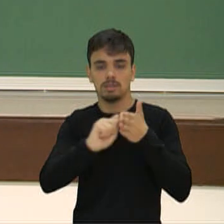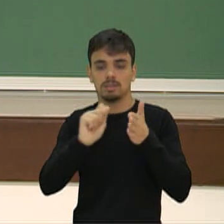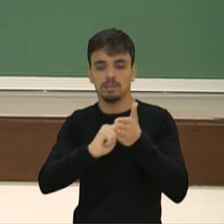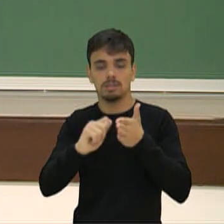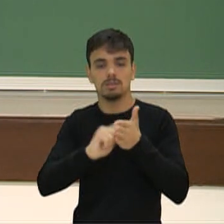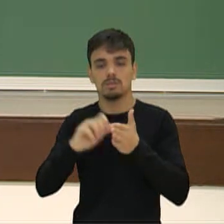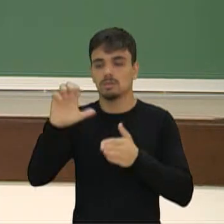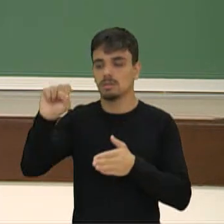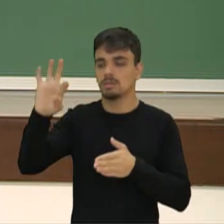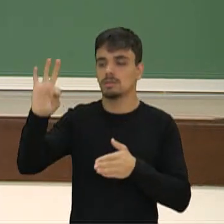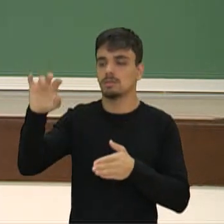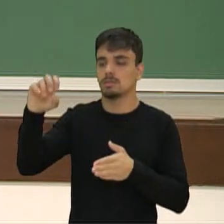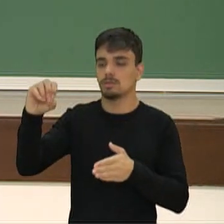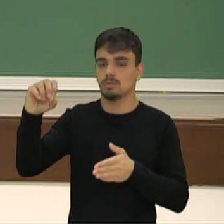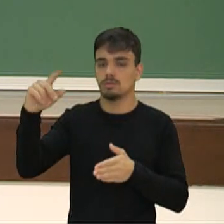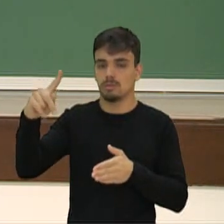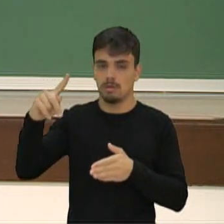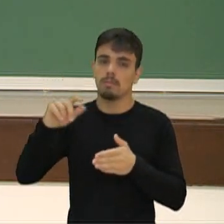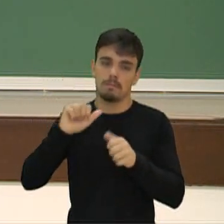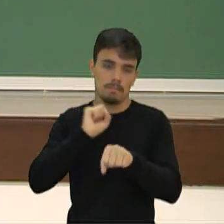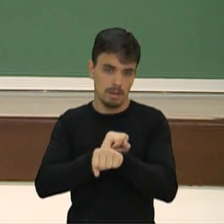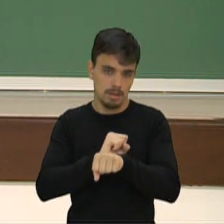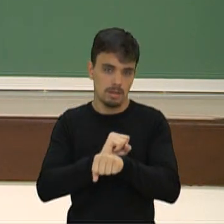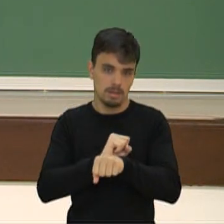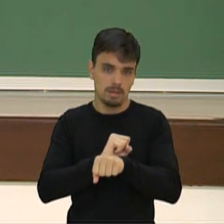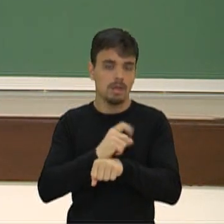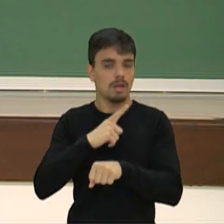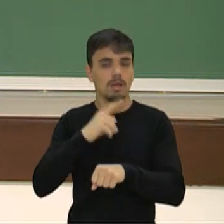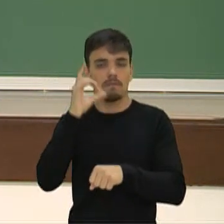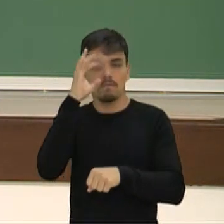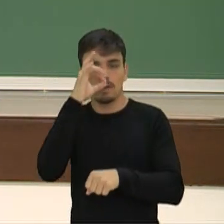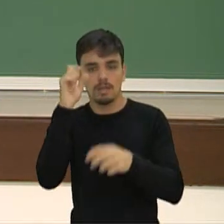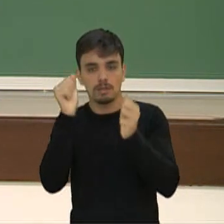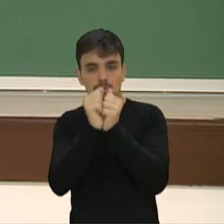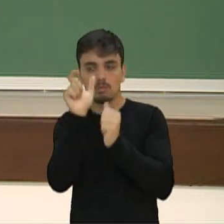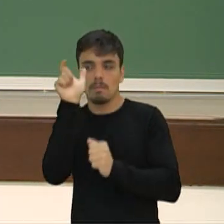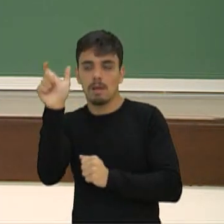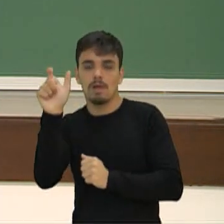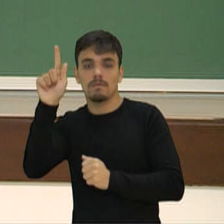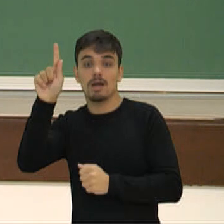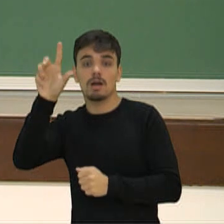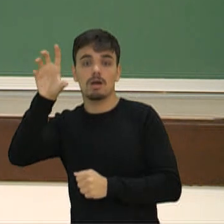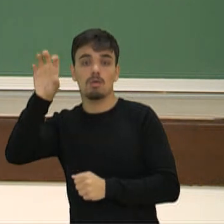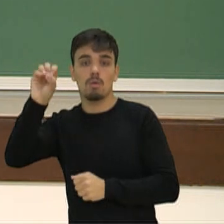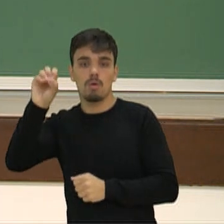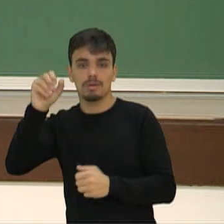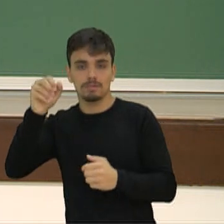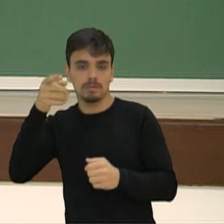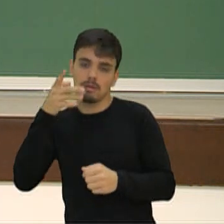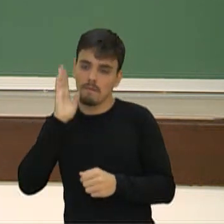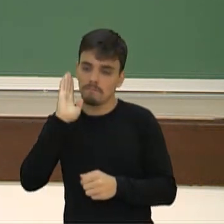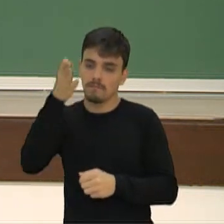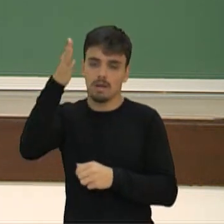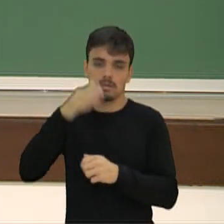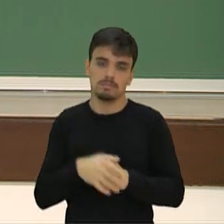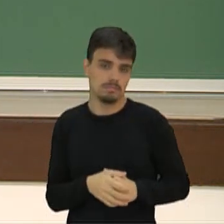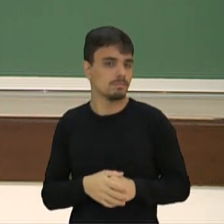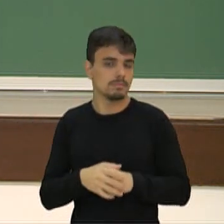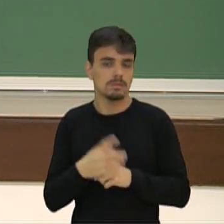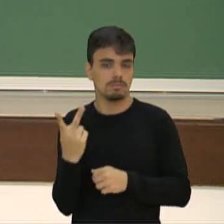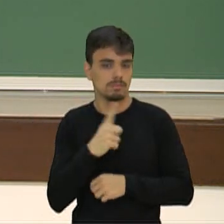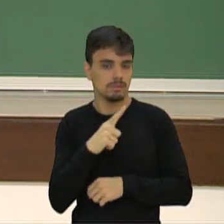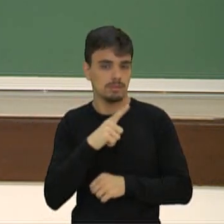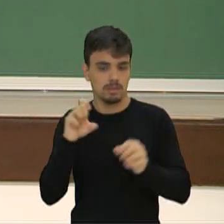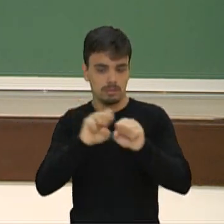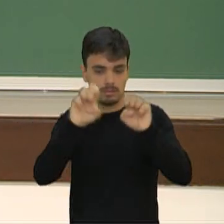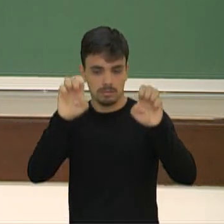go. Então, o que acontece? Pare e vá, ou avance. E aí você vai ter essa estruturação ali que vai estar